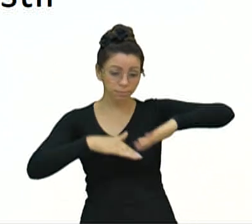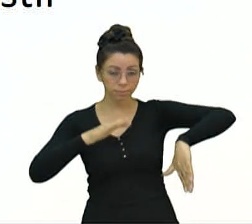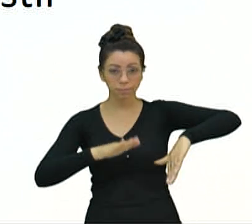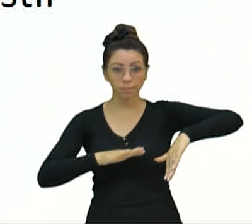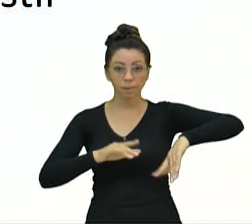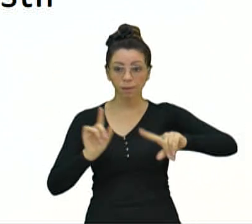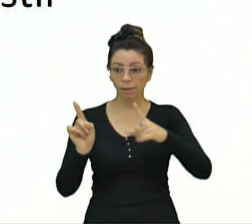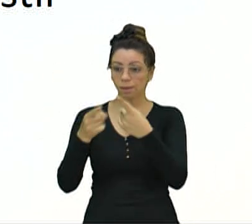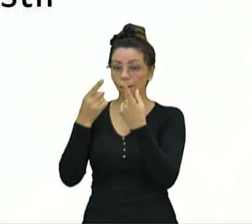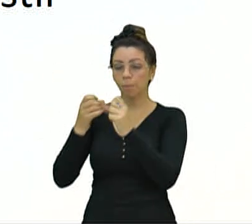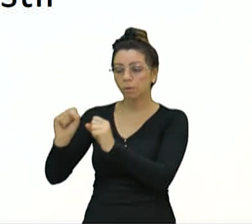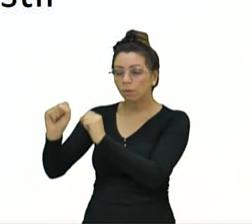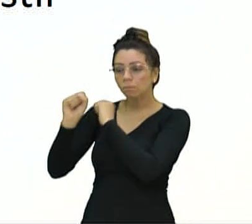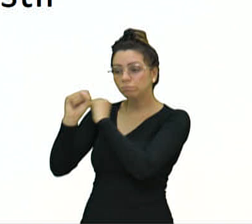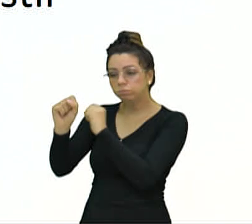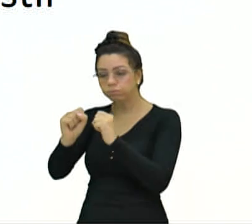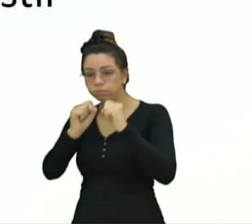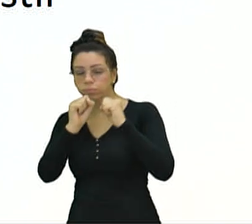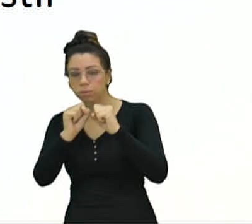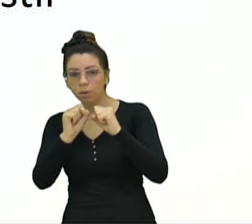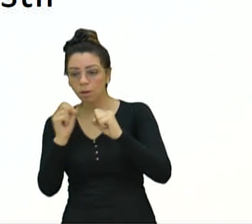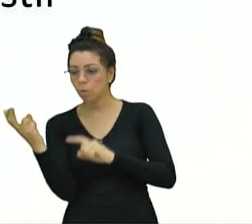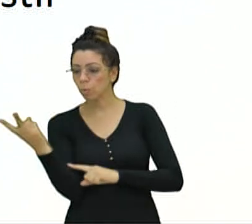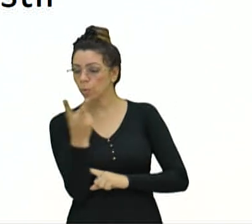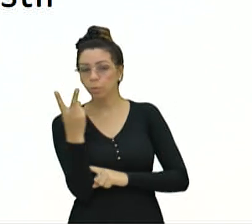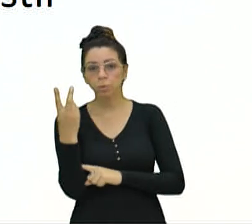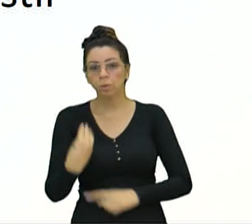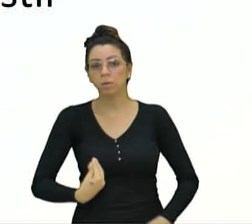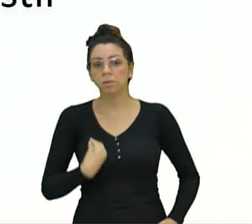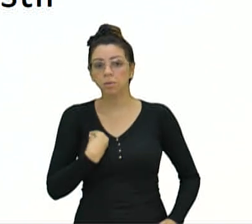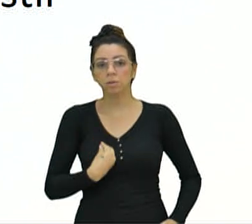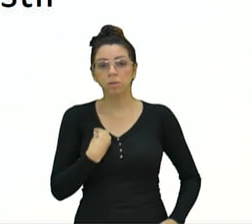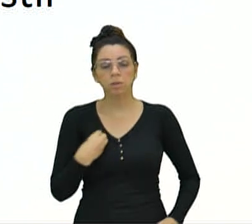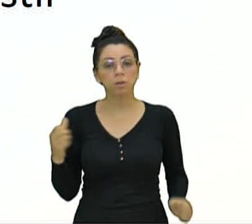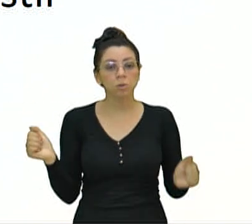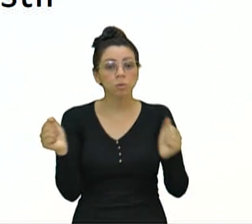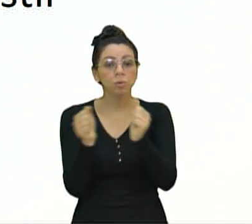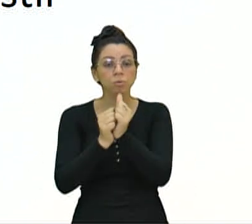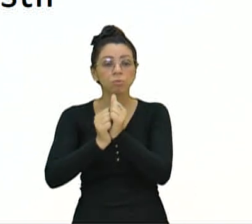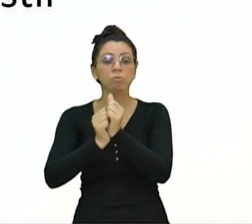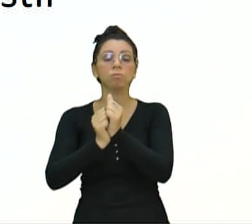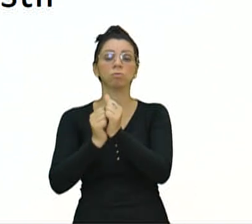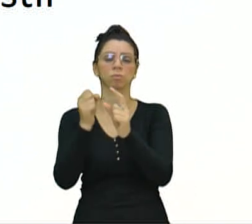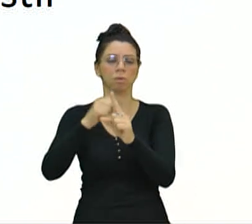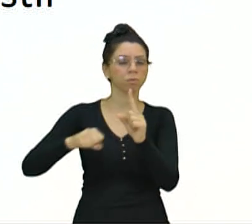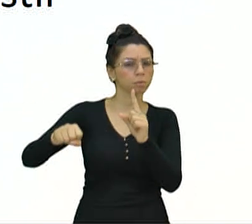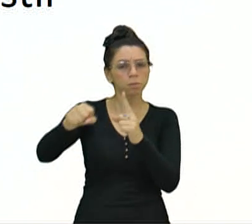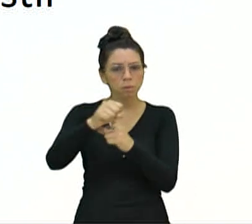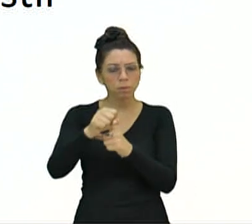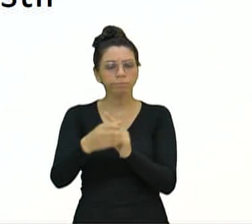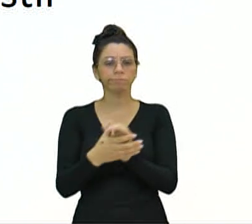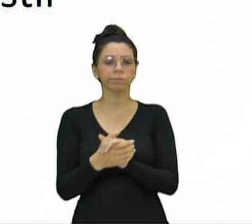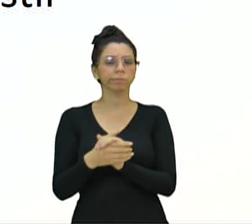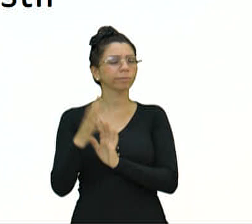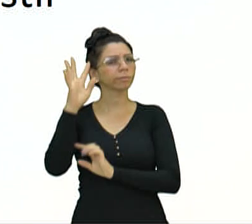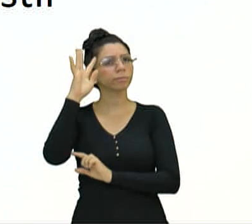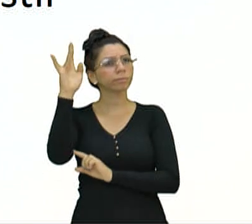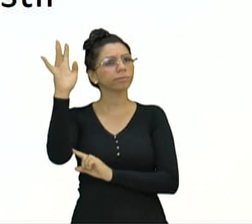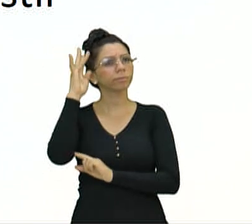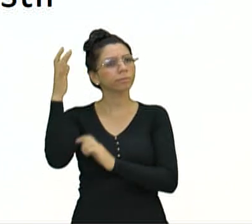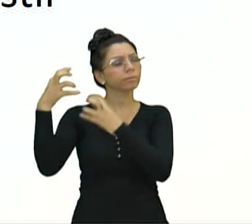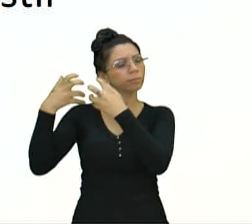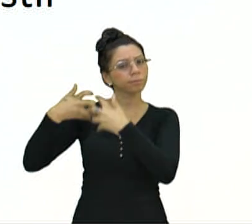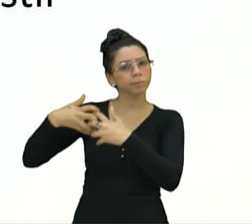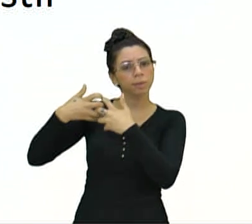música eletrônica podem existir simultaneamente em uma sociedade. Pensem um pouquinho, lembrem o que acontece no